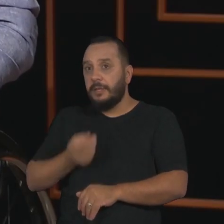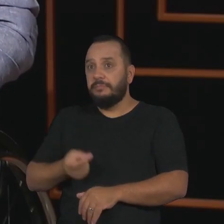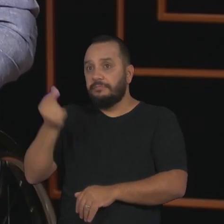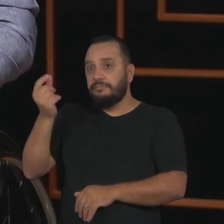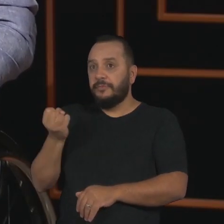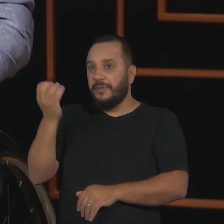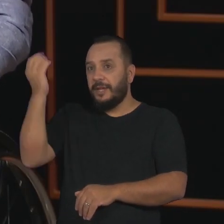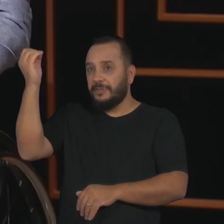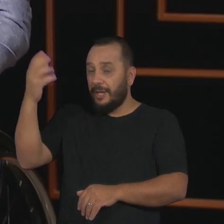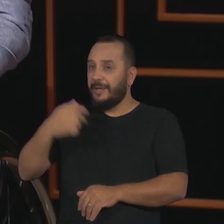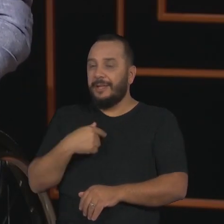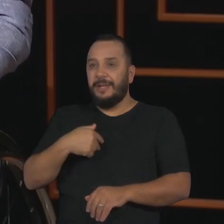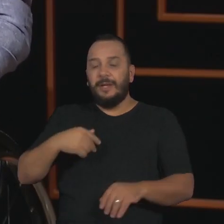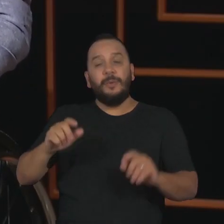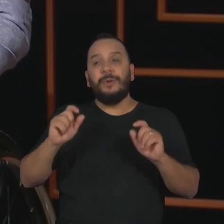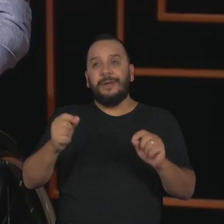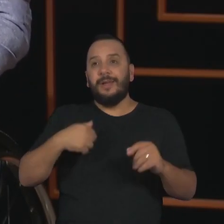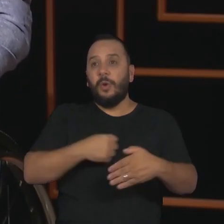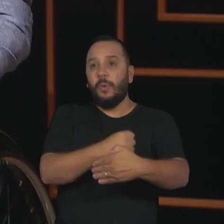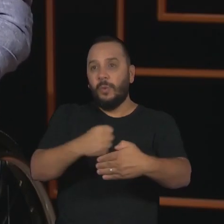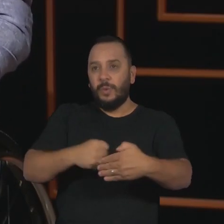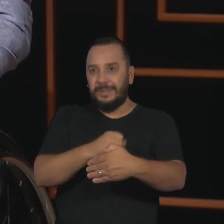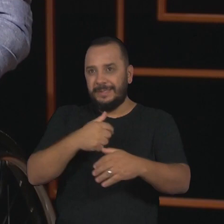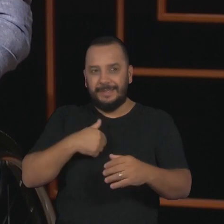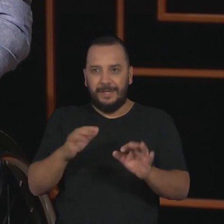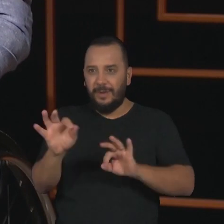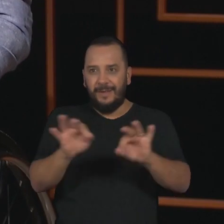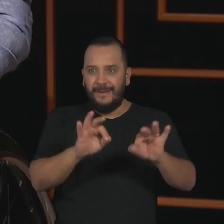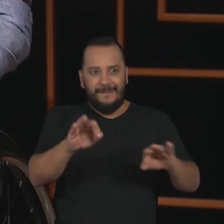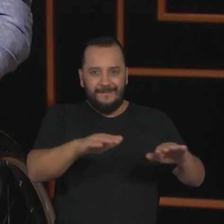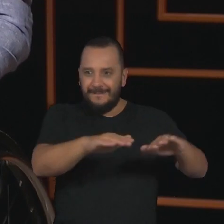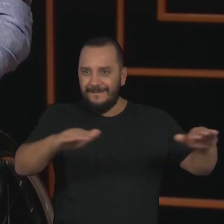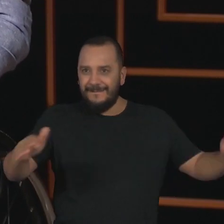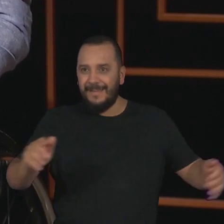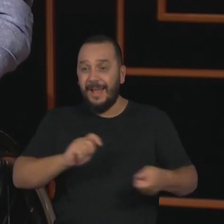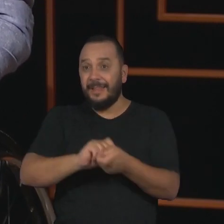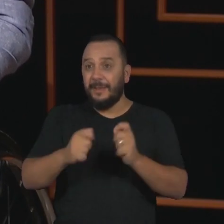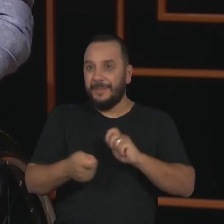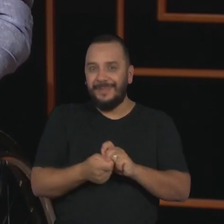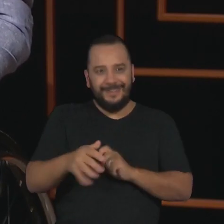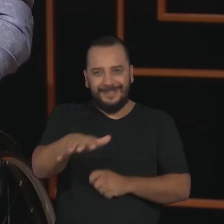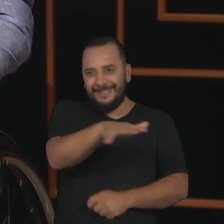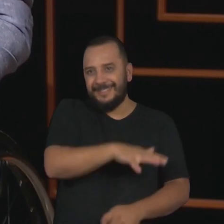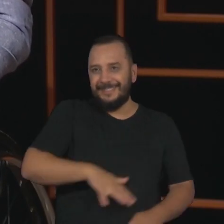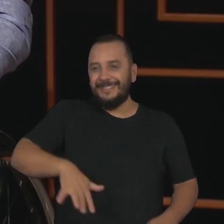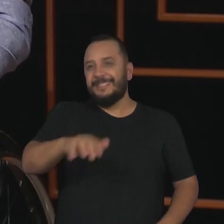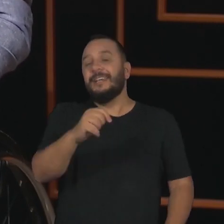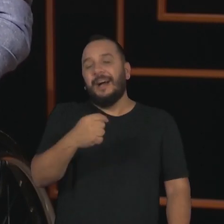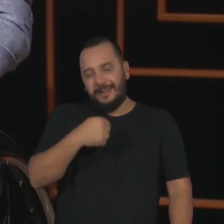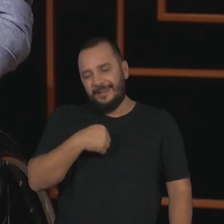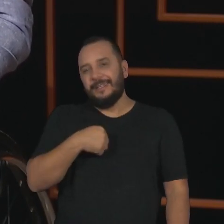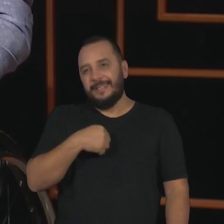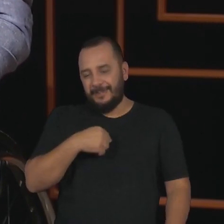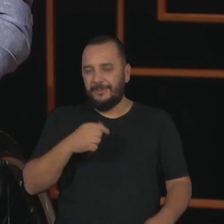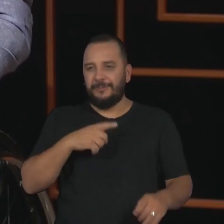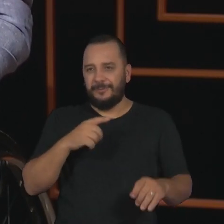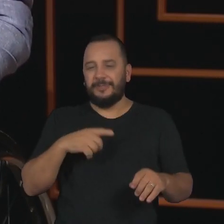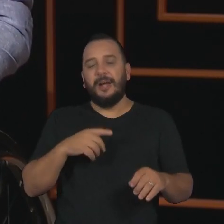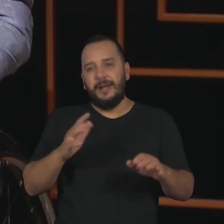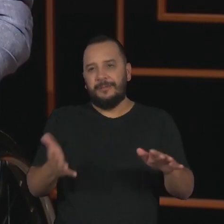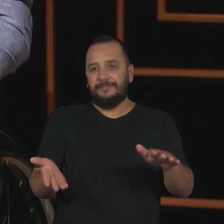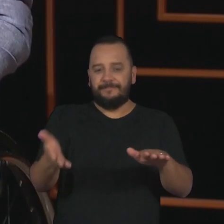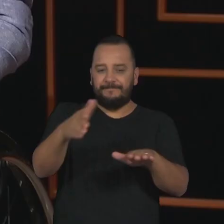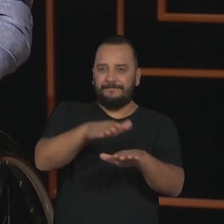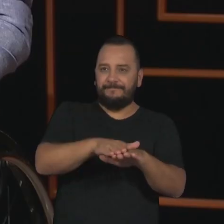e montei uma oficina de serigrafia. E fiz uma edição que depois